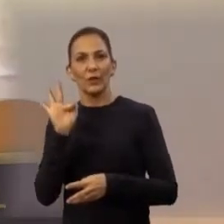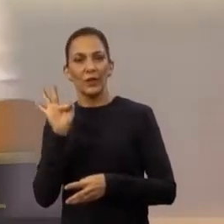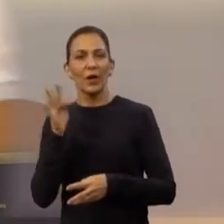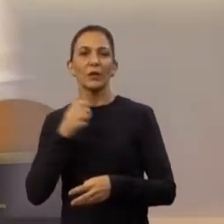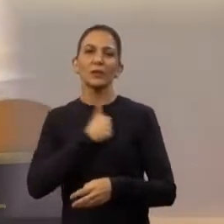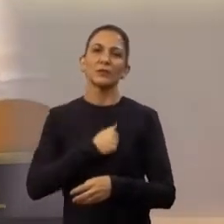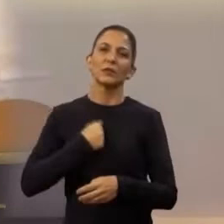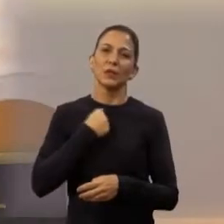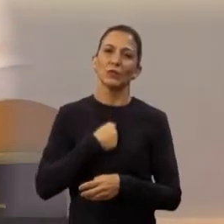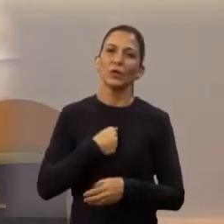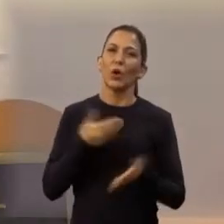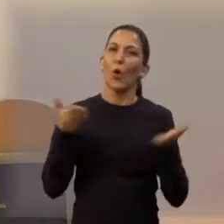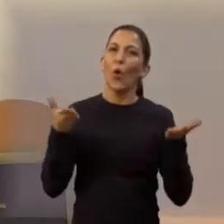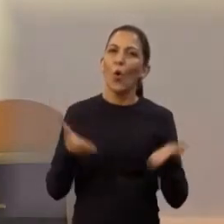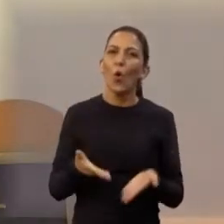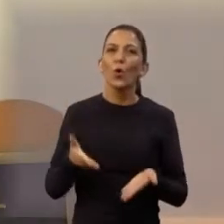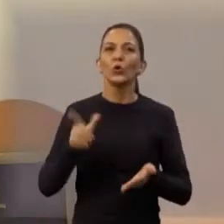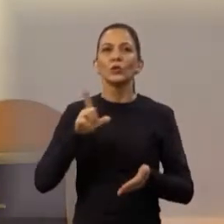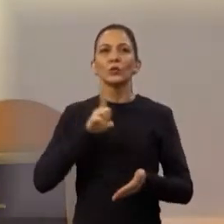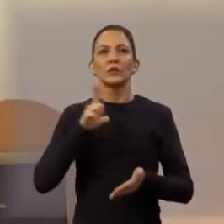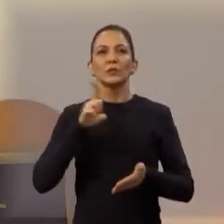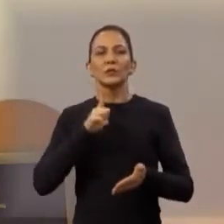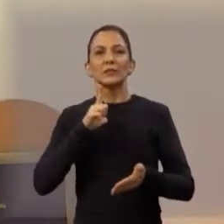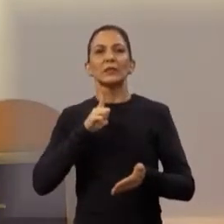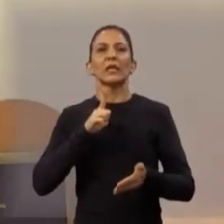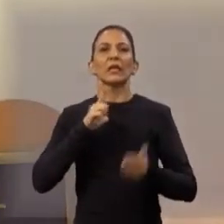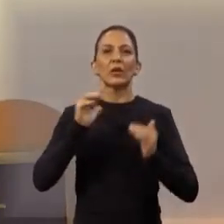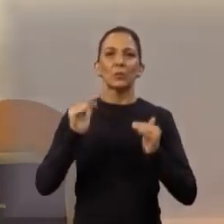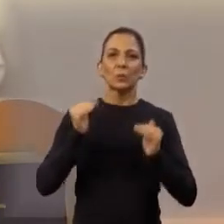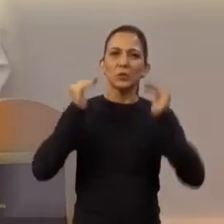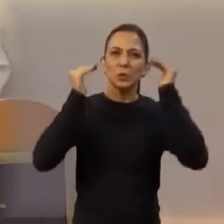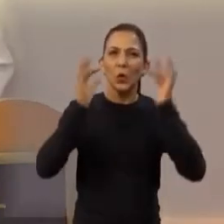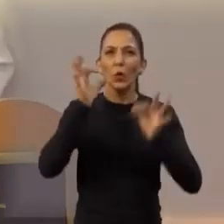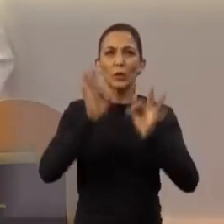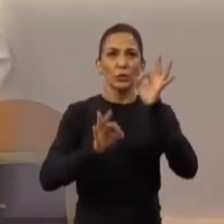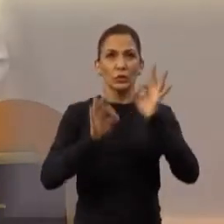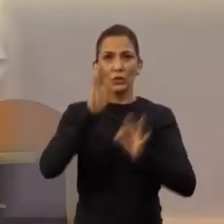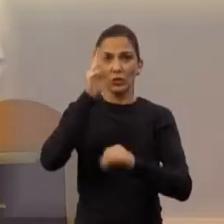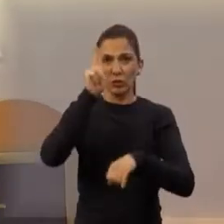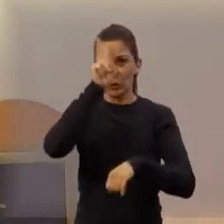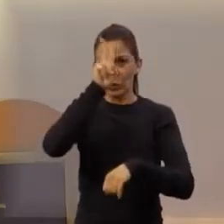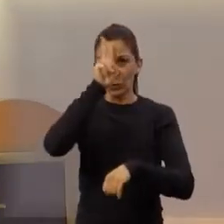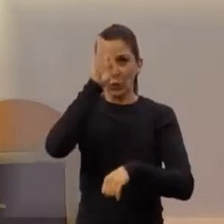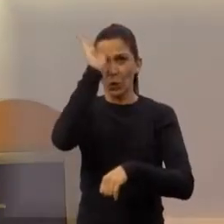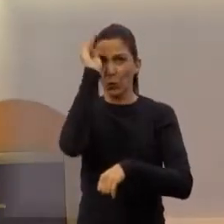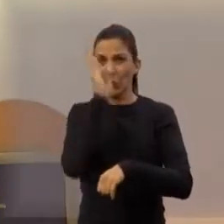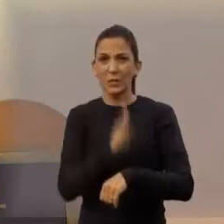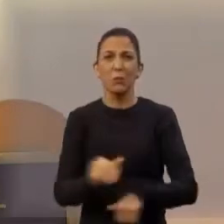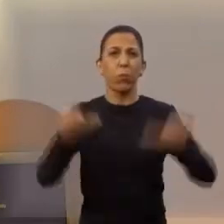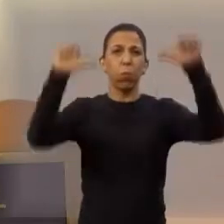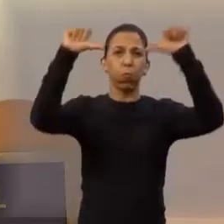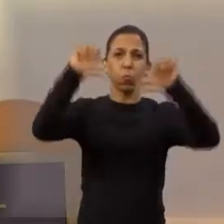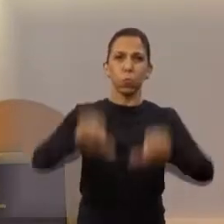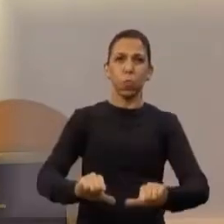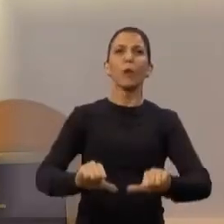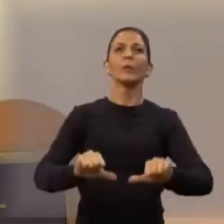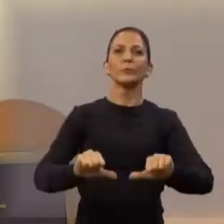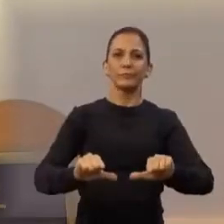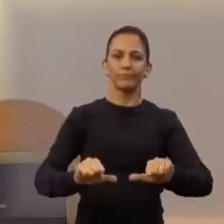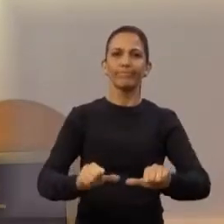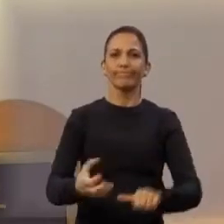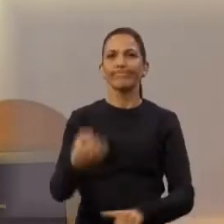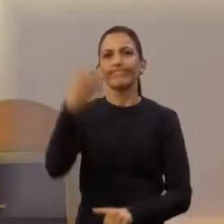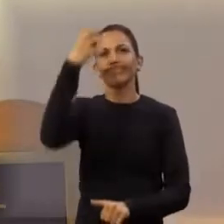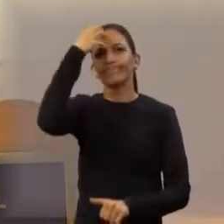temos a pior formação do Supremo Tribunal da história do Brasil a pior formação eu vou ocupar